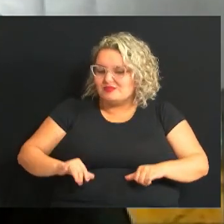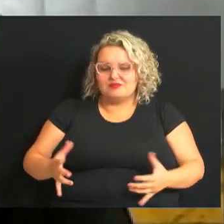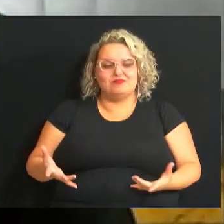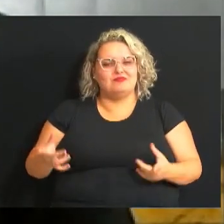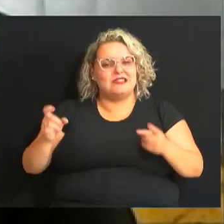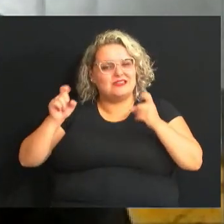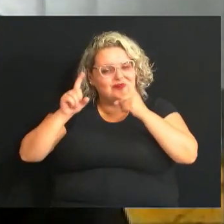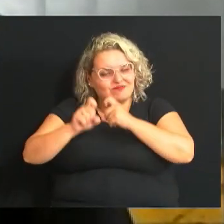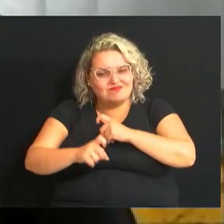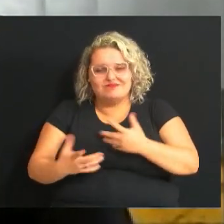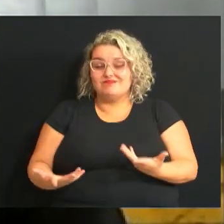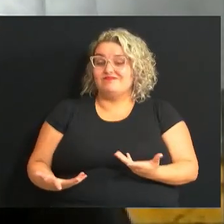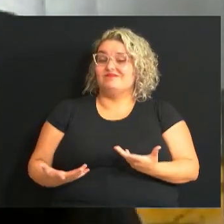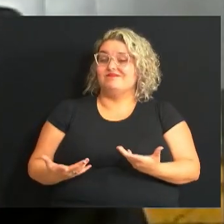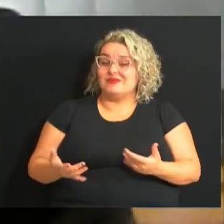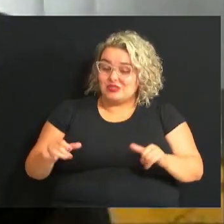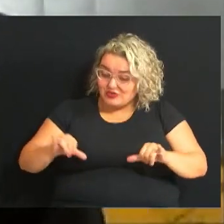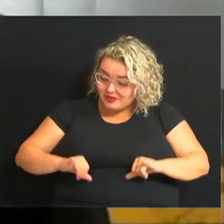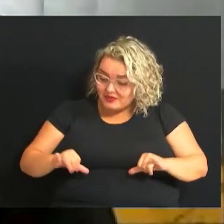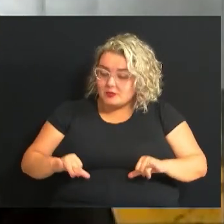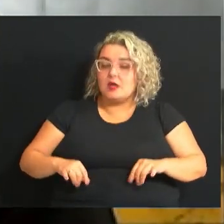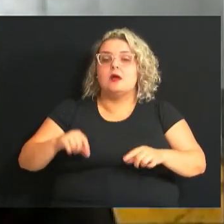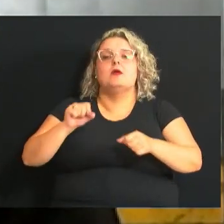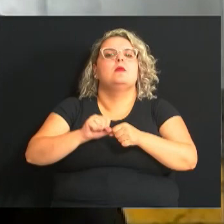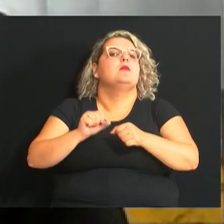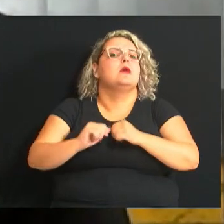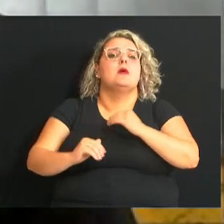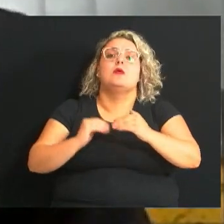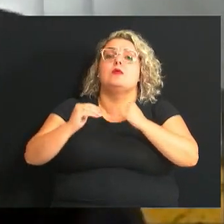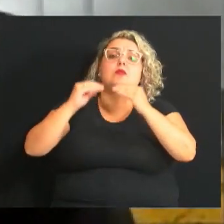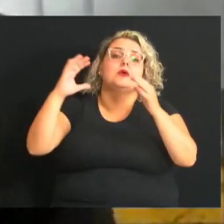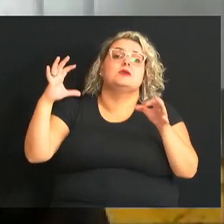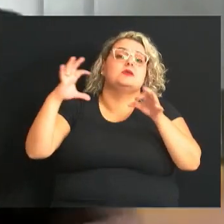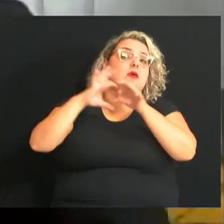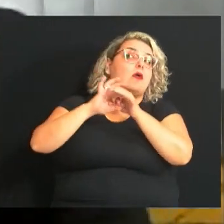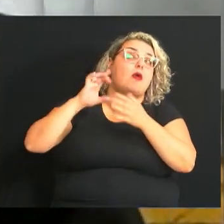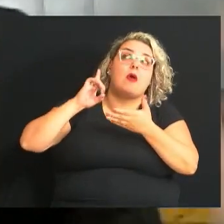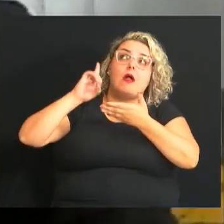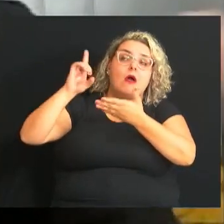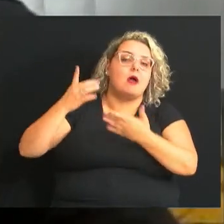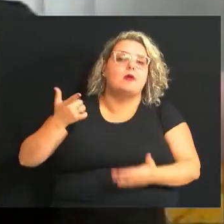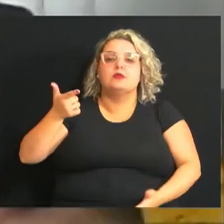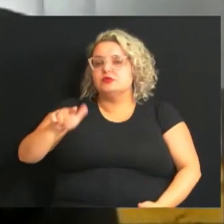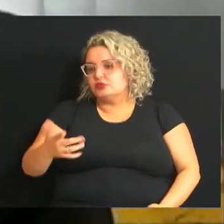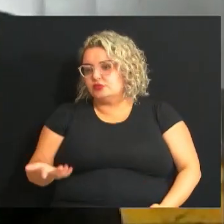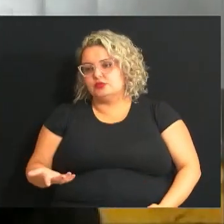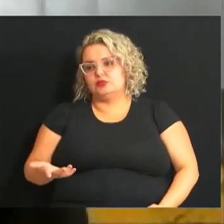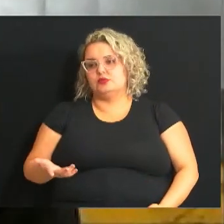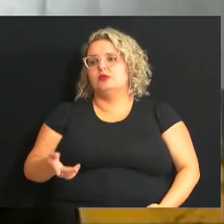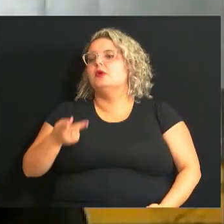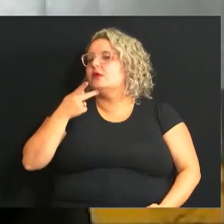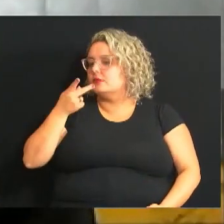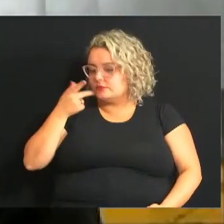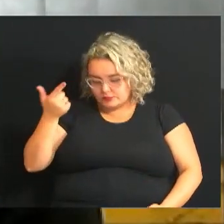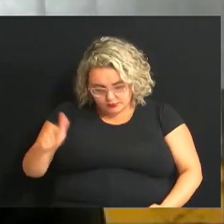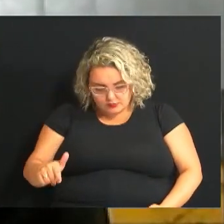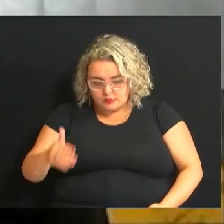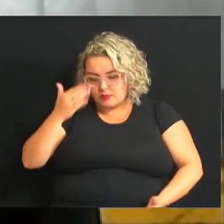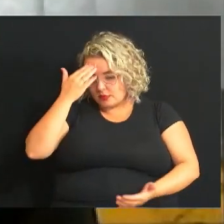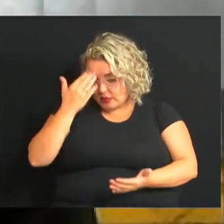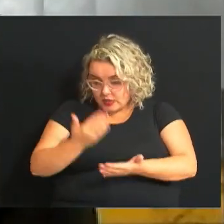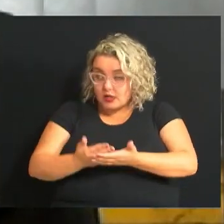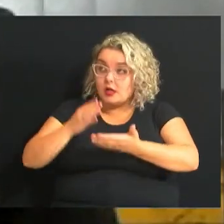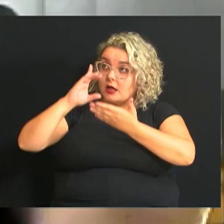deserto, é o que vai fazer você se conectar com Deus. Novamente, é repetitivo, mas acredito muito em Deus, assim,